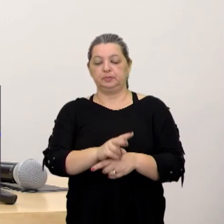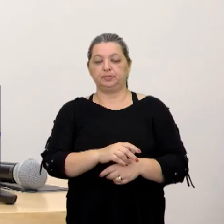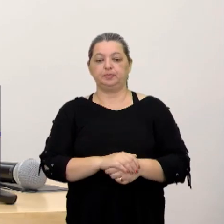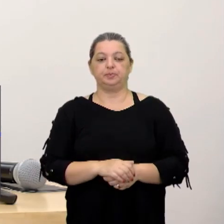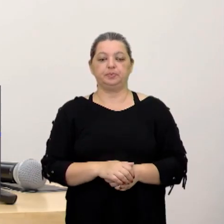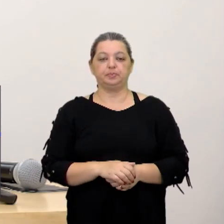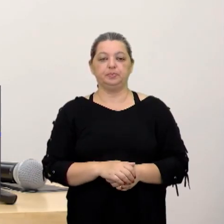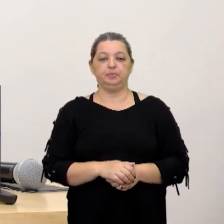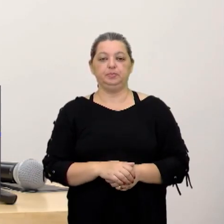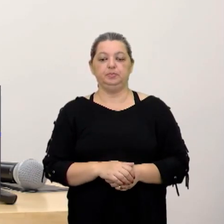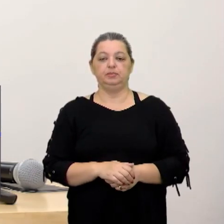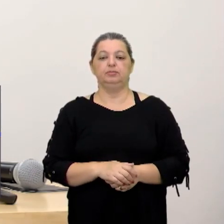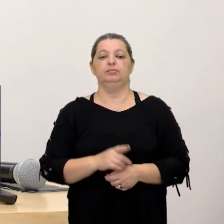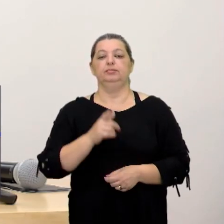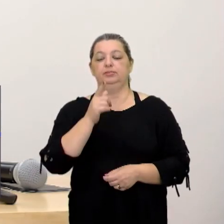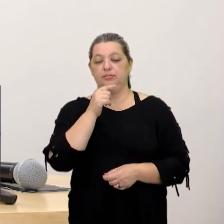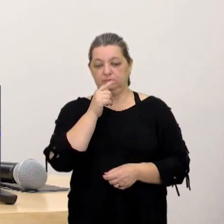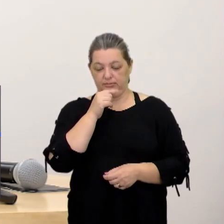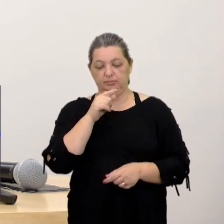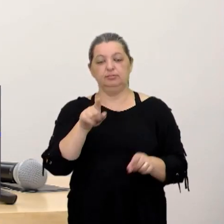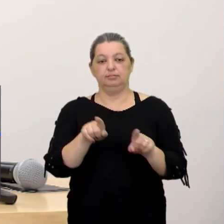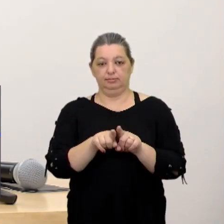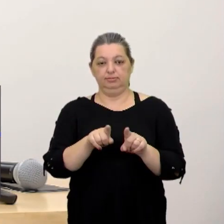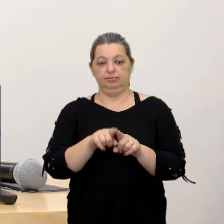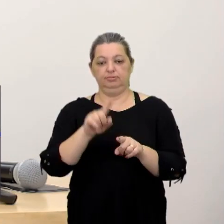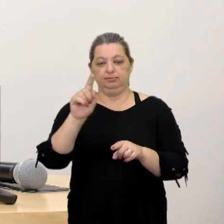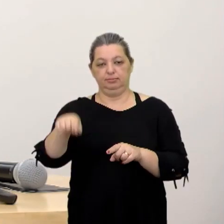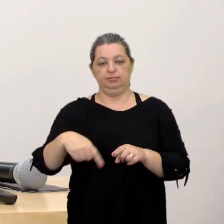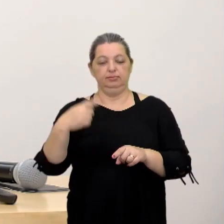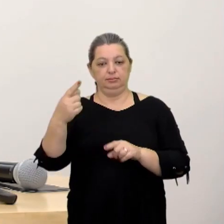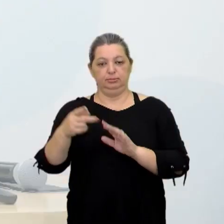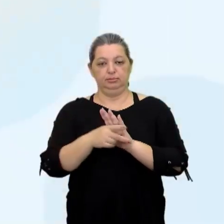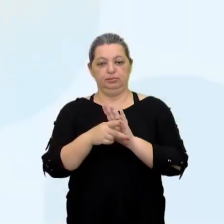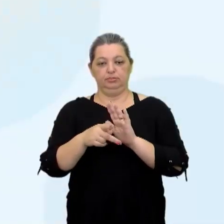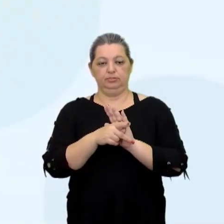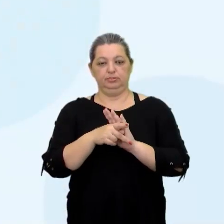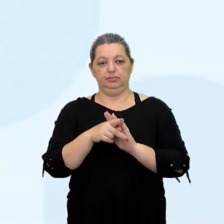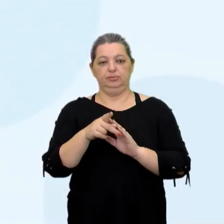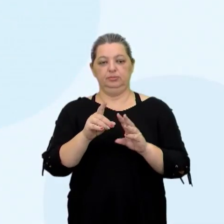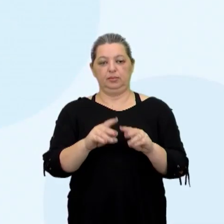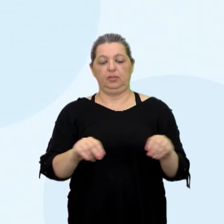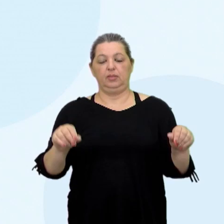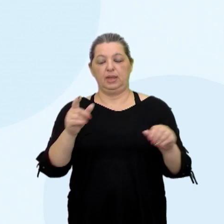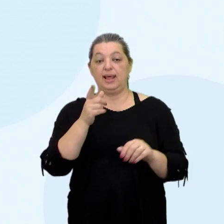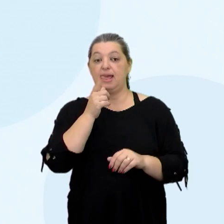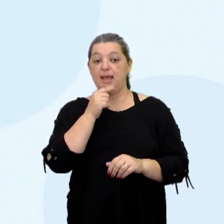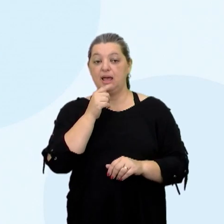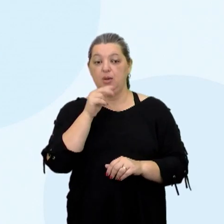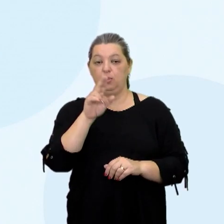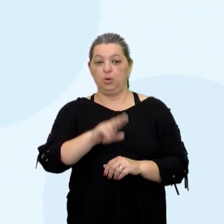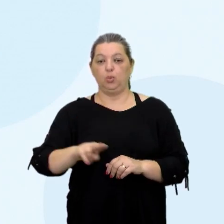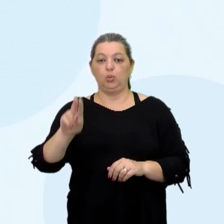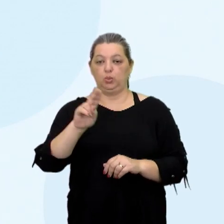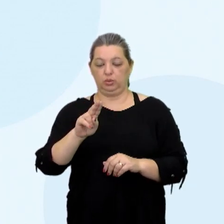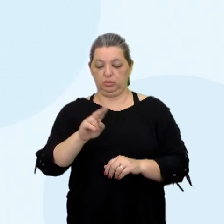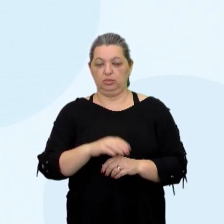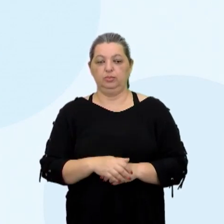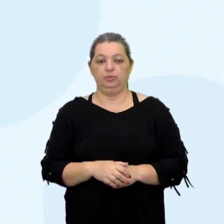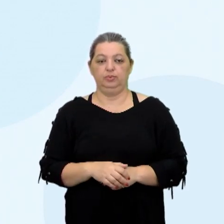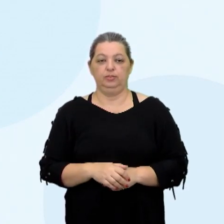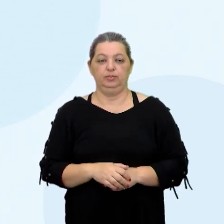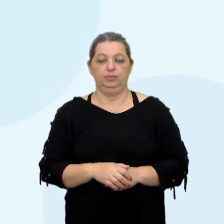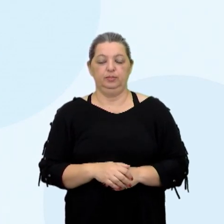fértil. E a água também, né? É o que a gente vai ver aí na próxima tela, né? Solos e águas, né? A questão aí do uso do